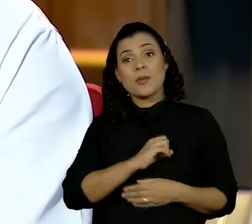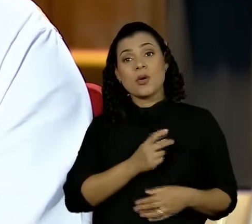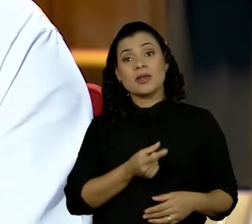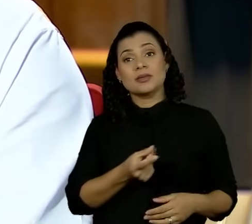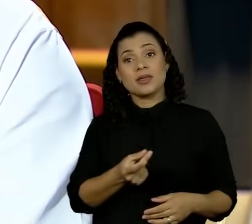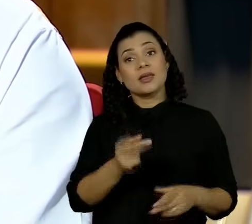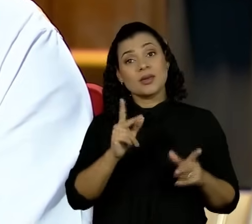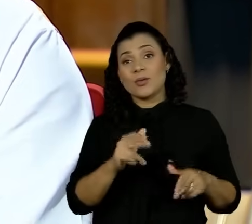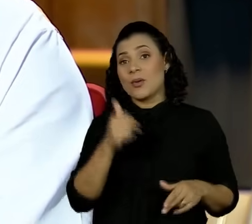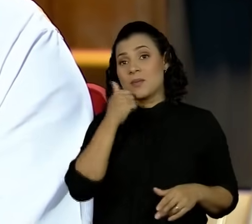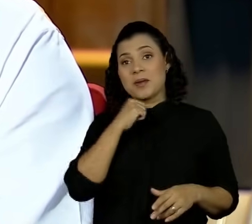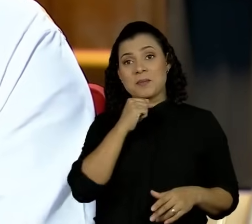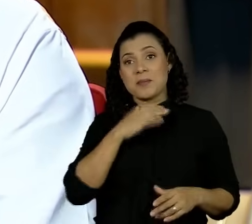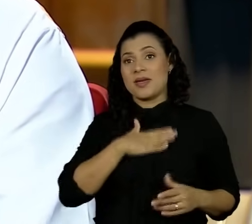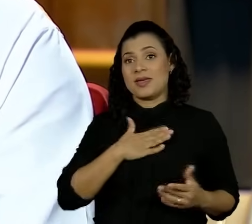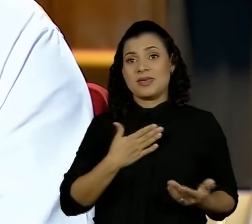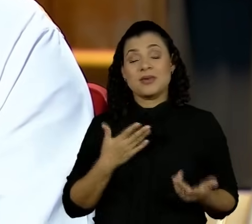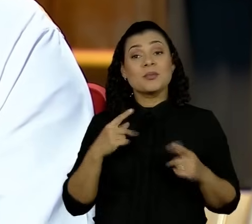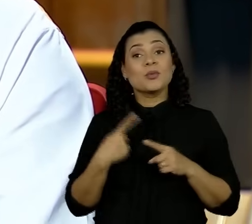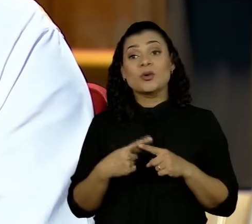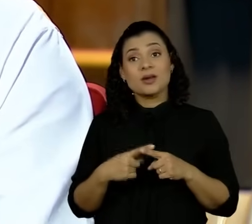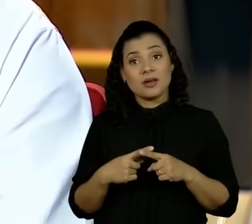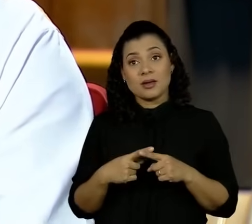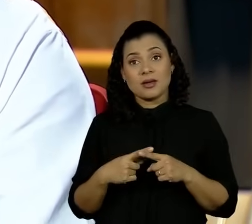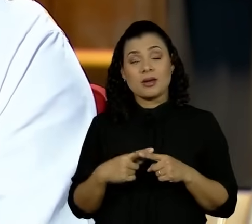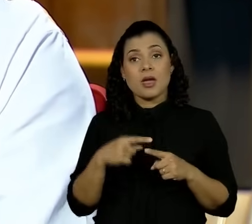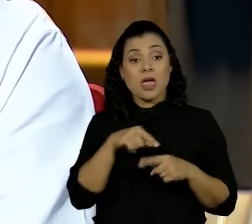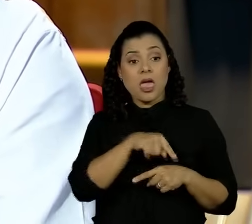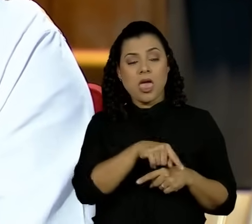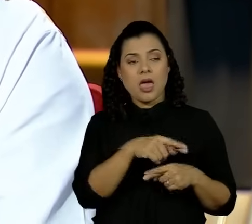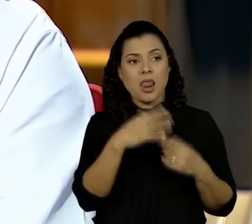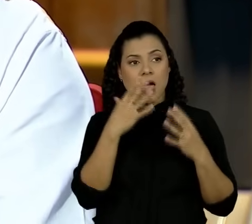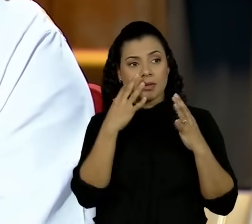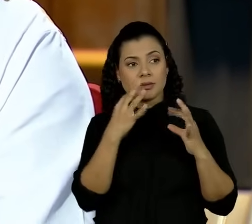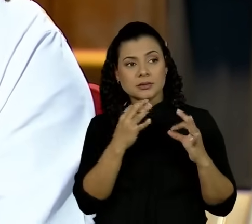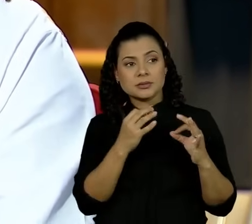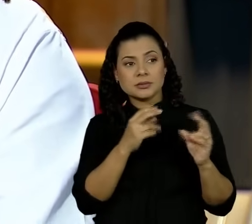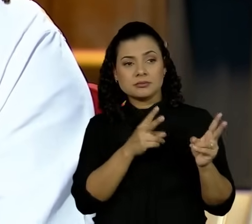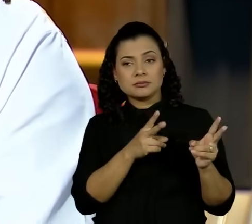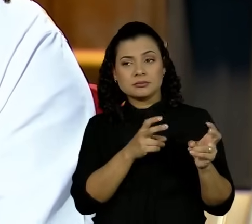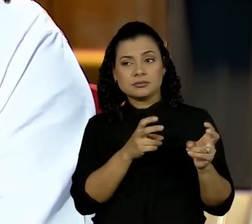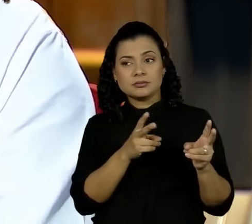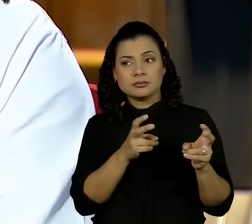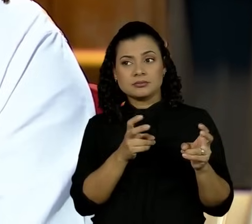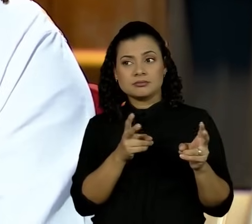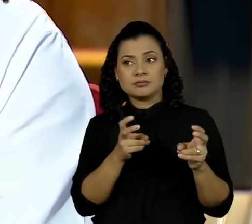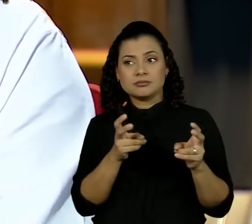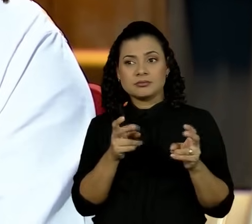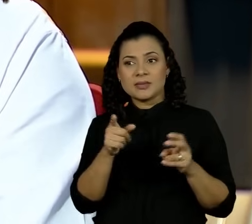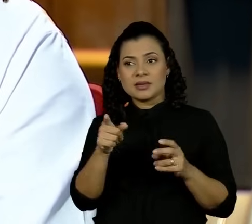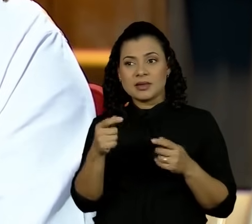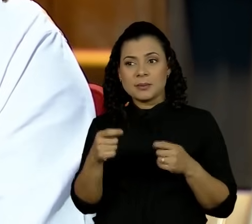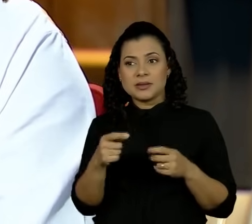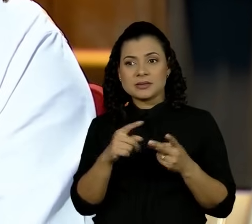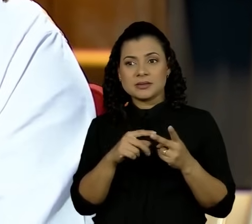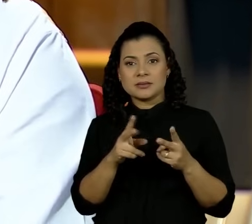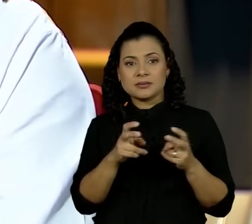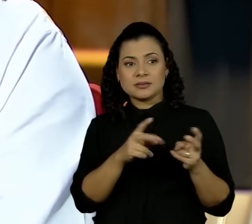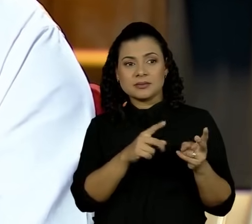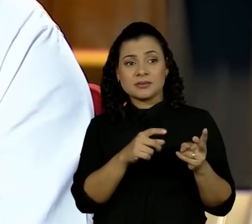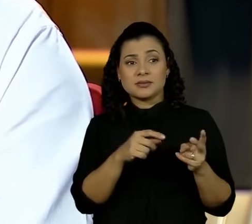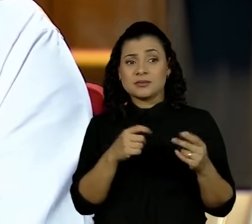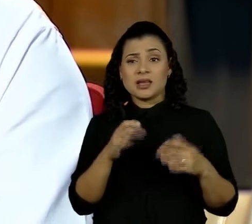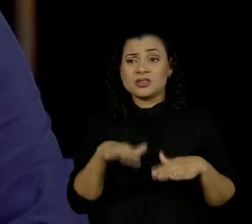minha mãe tem, assim, ela consegue ter um olhar, assim, para ver o que todo mundo está precisando. E às vezes é uma